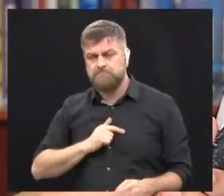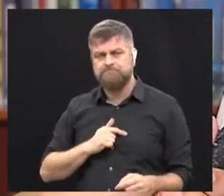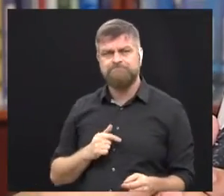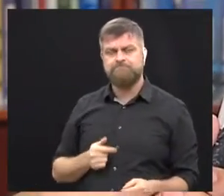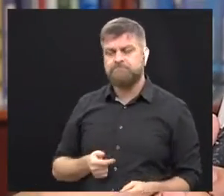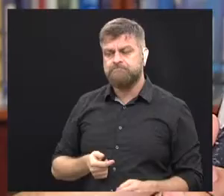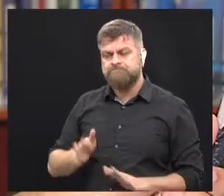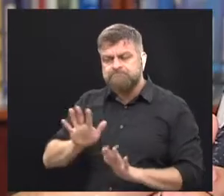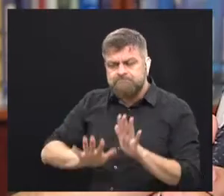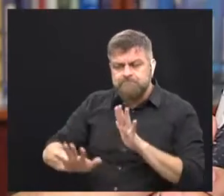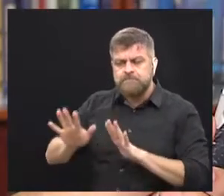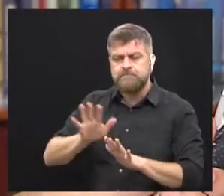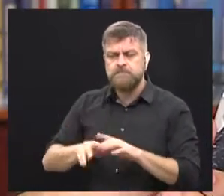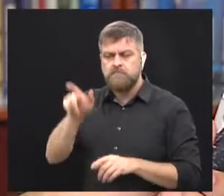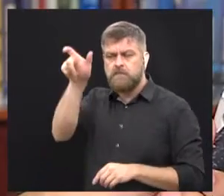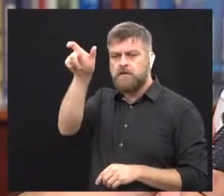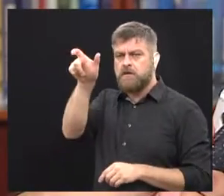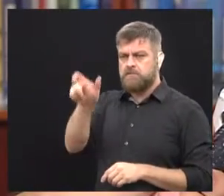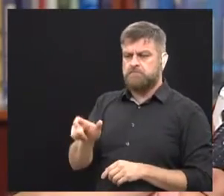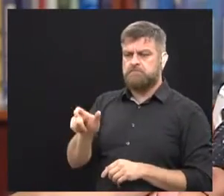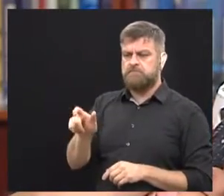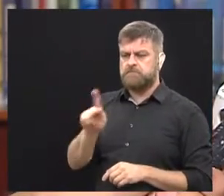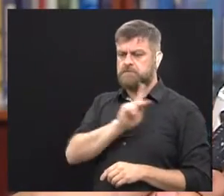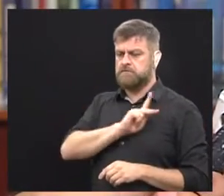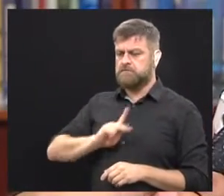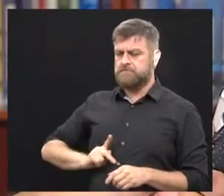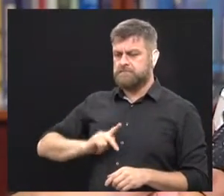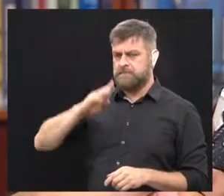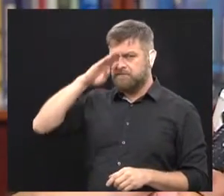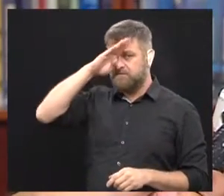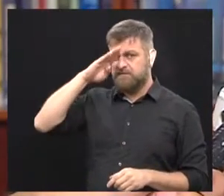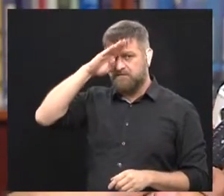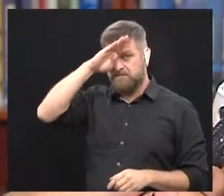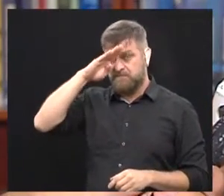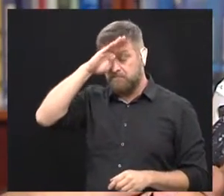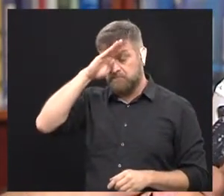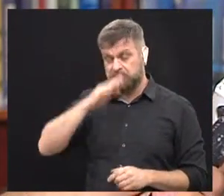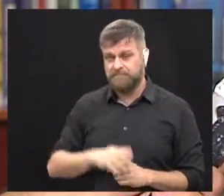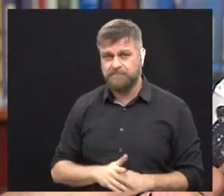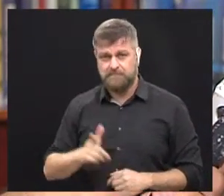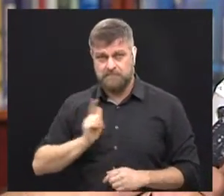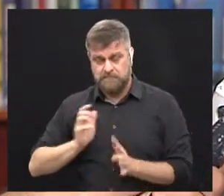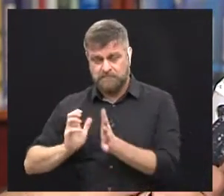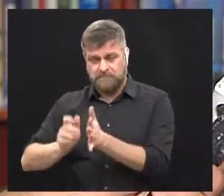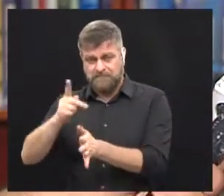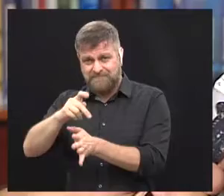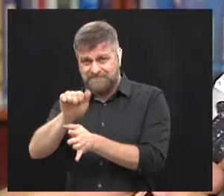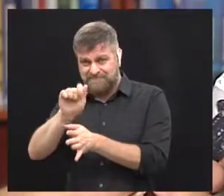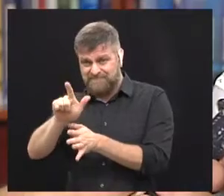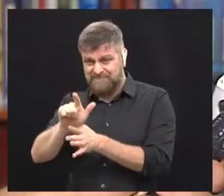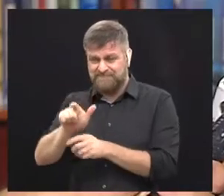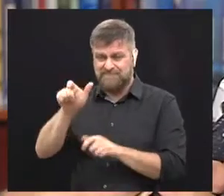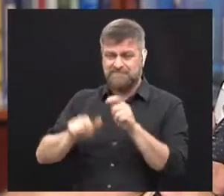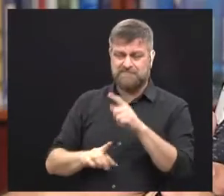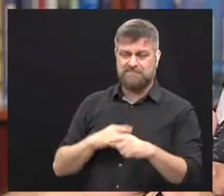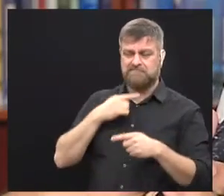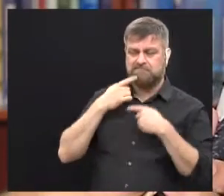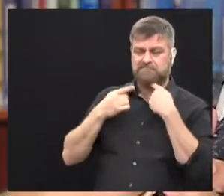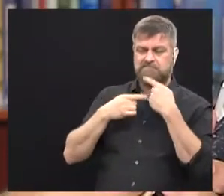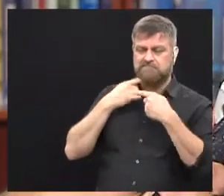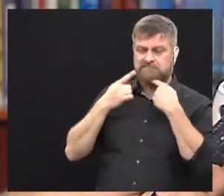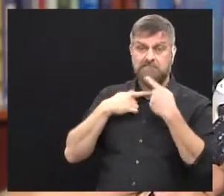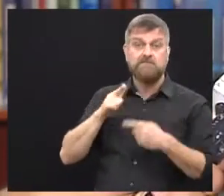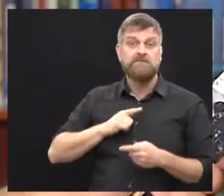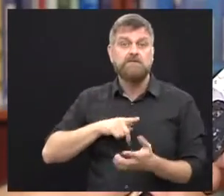relação à figura do presidente da República hoje, né, Jair Bolsonaro, e o seu partido PSL, nós temos, na